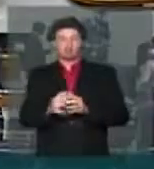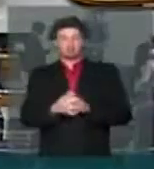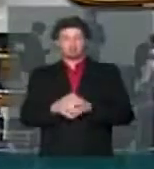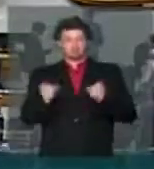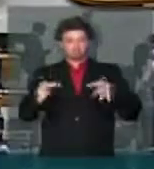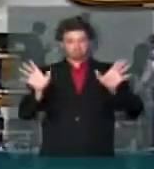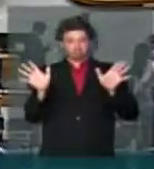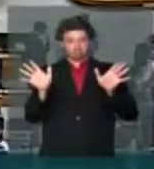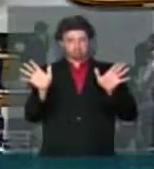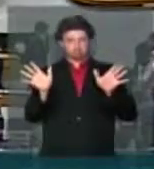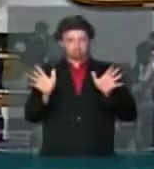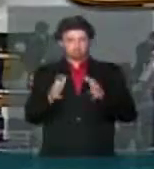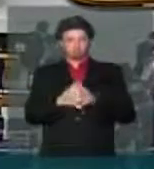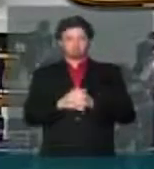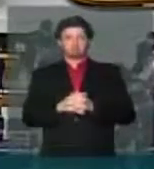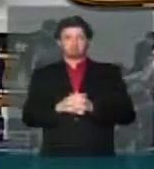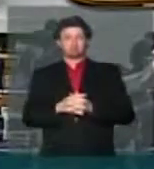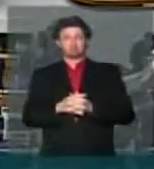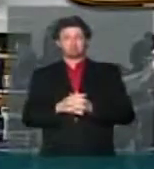Abre mão, deputado.